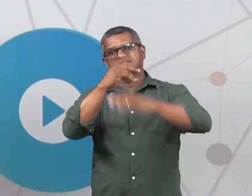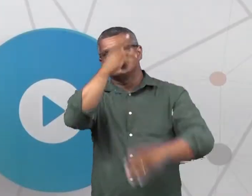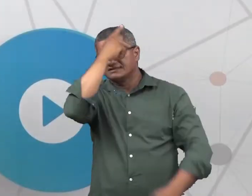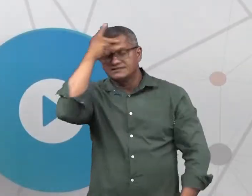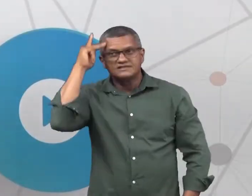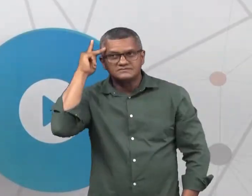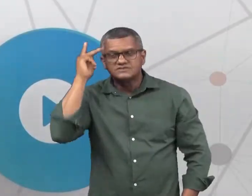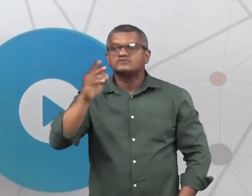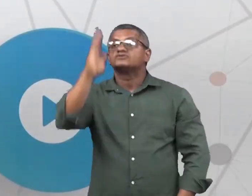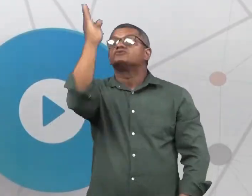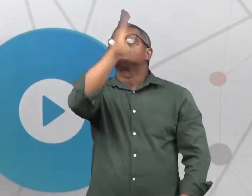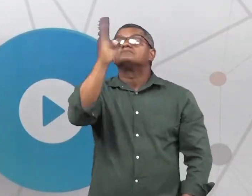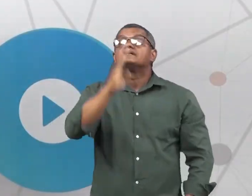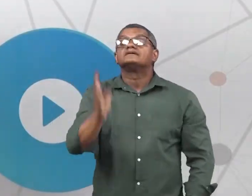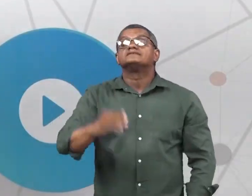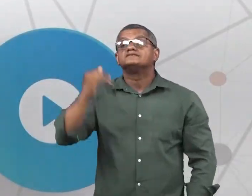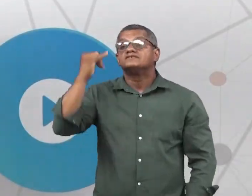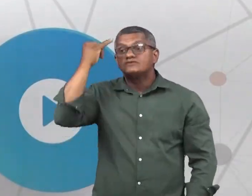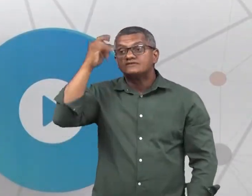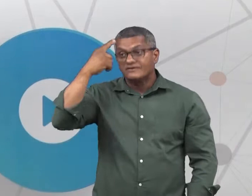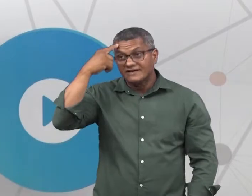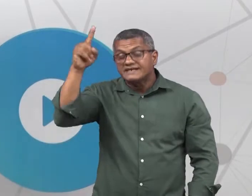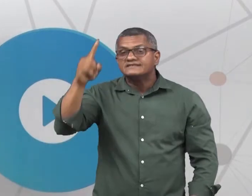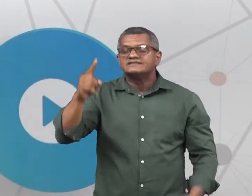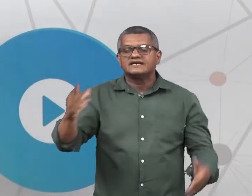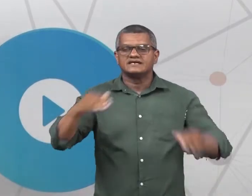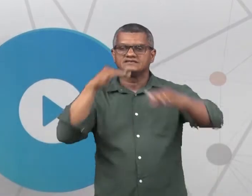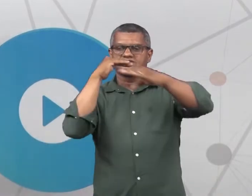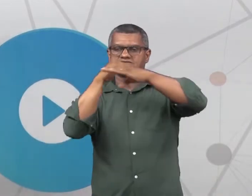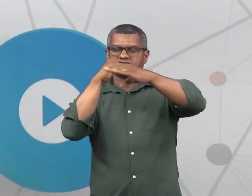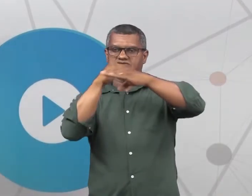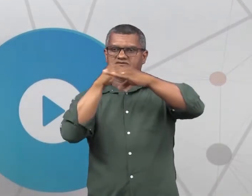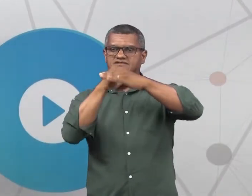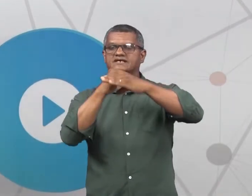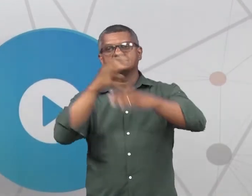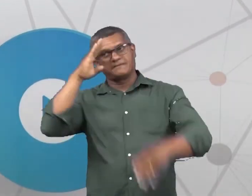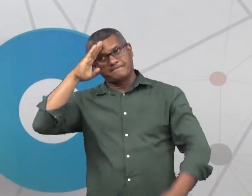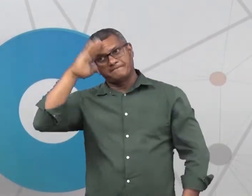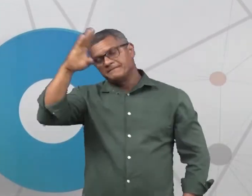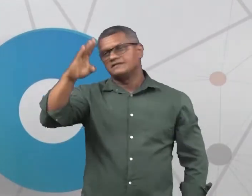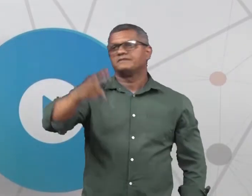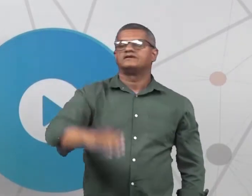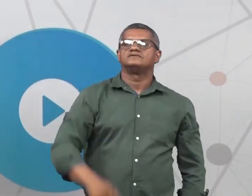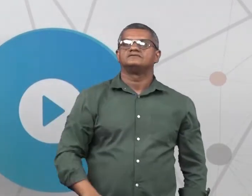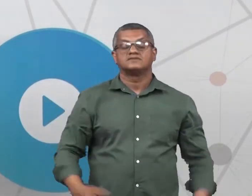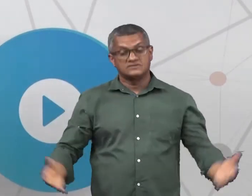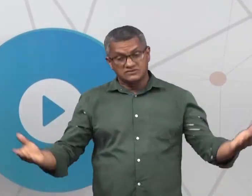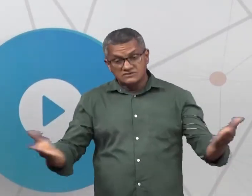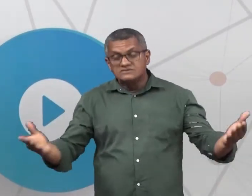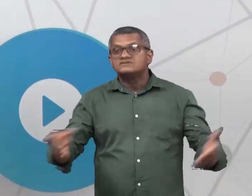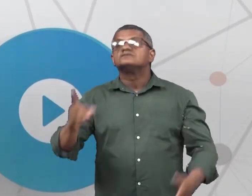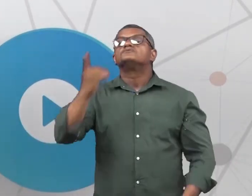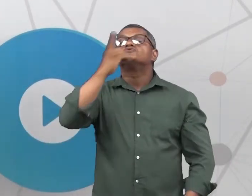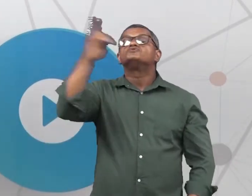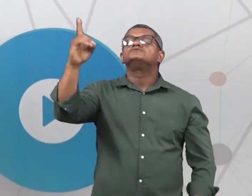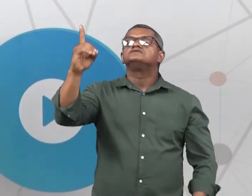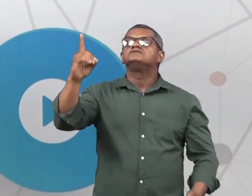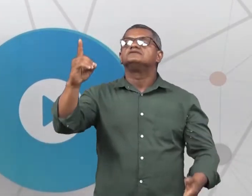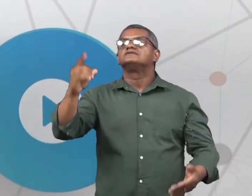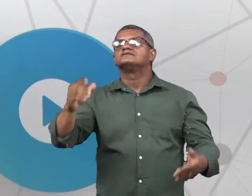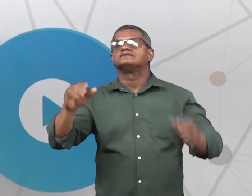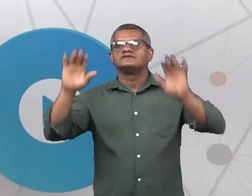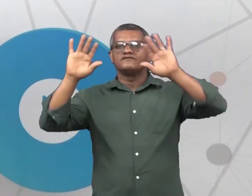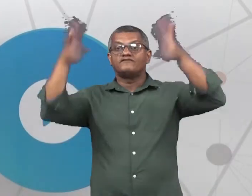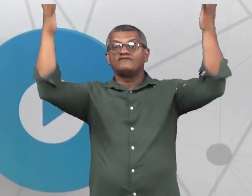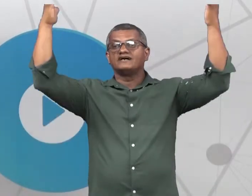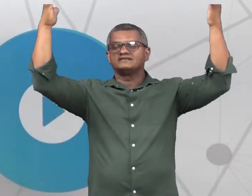exemplo, essa ideia de igualdade ela prevalece. E nós temos o dia aí de comemorar a